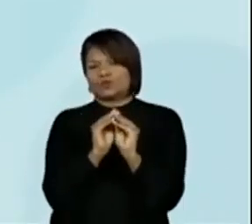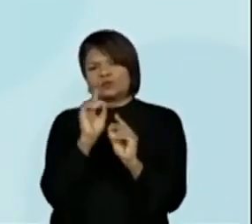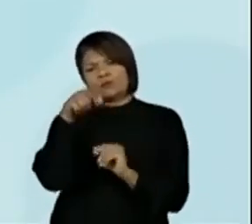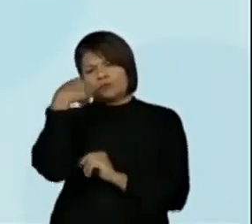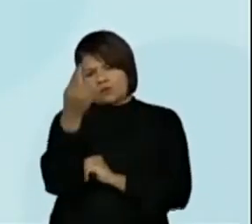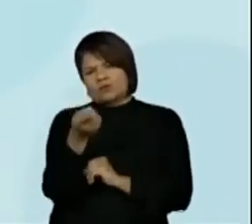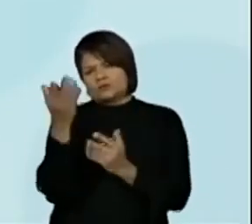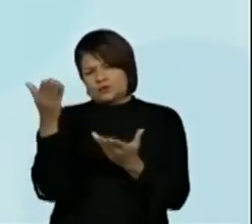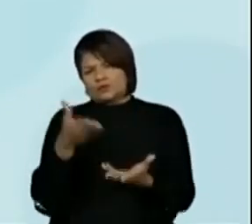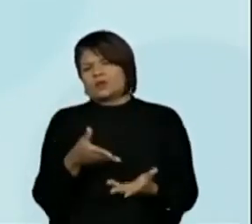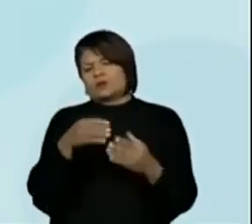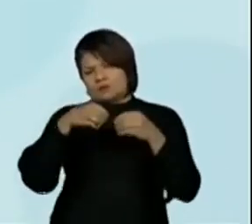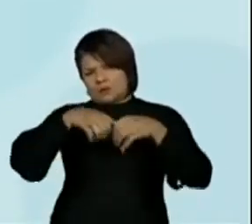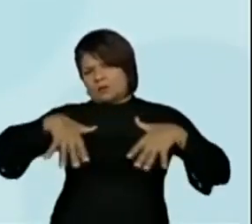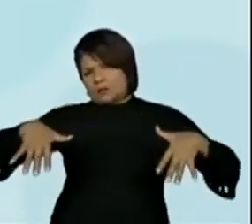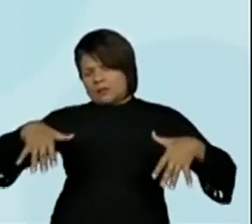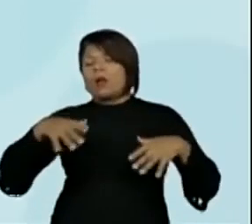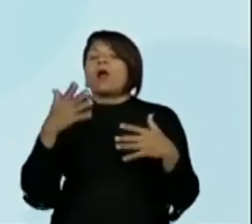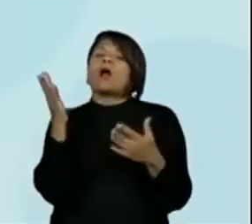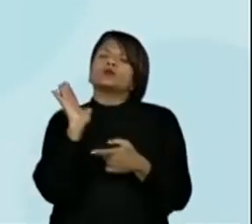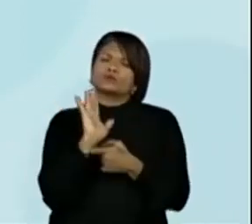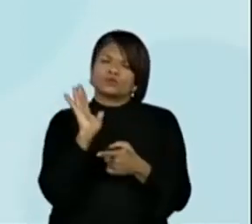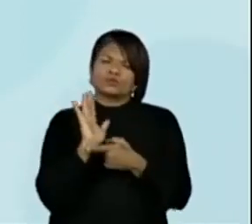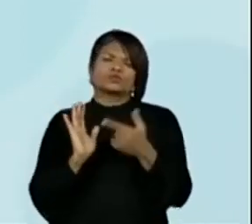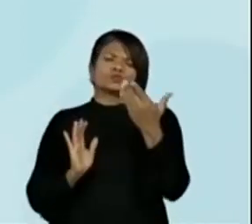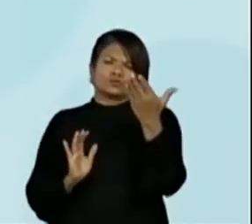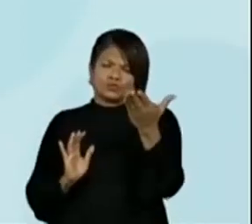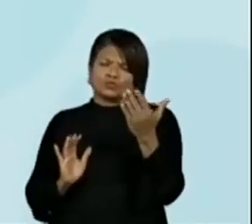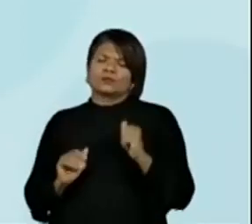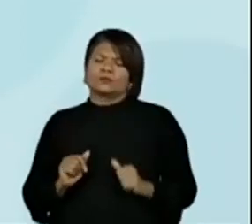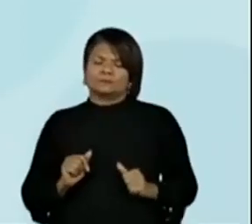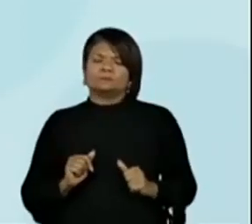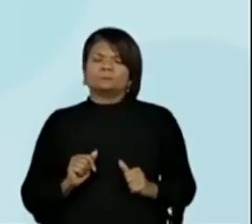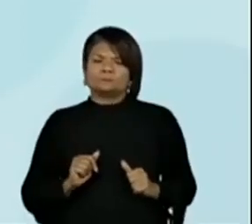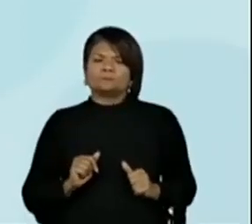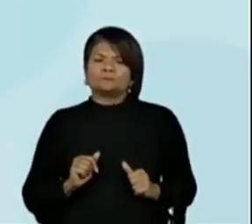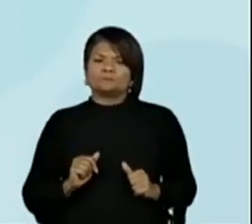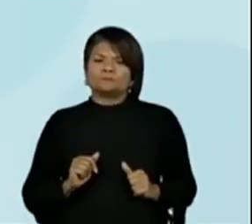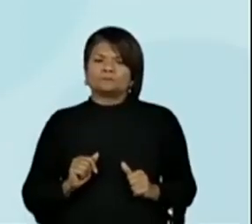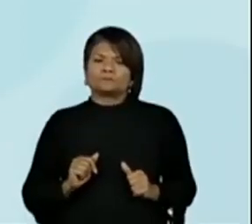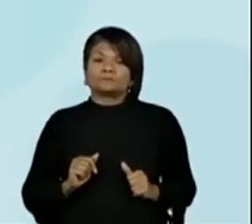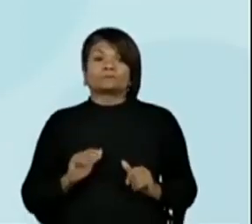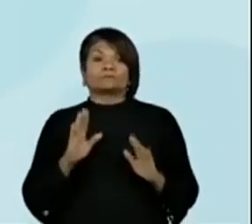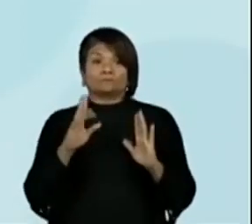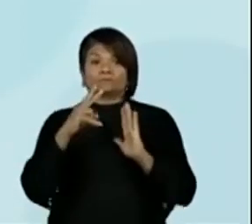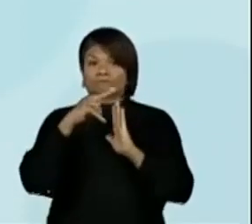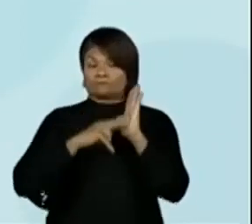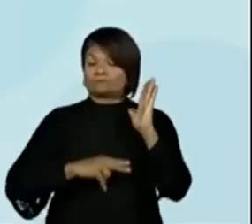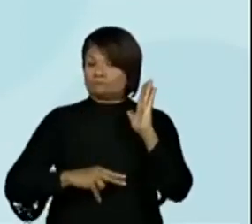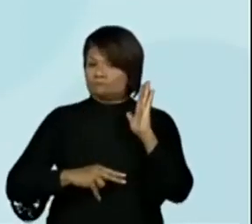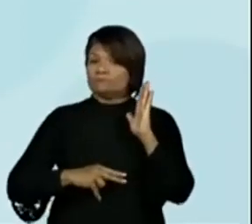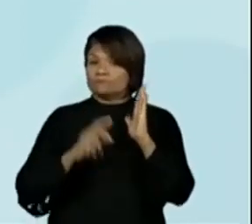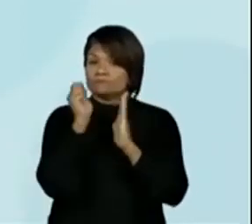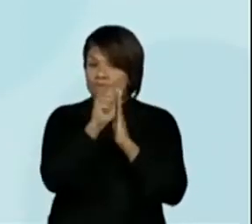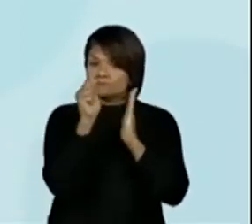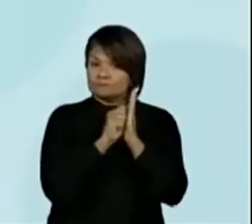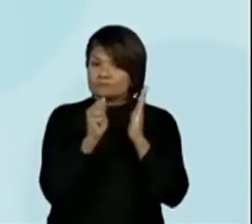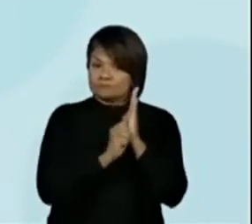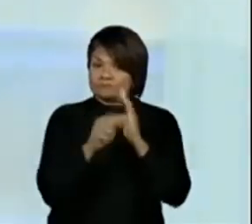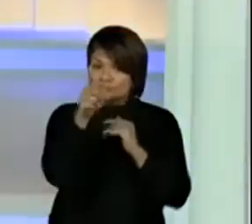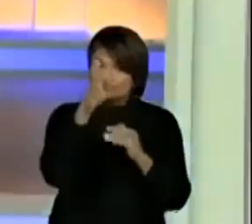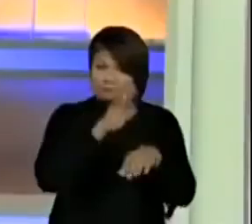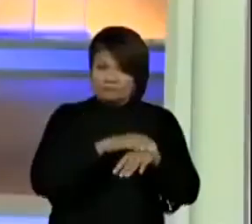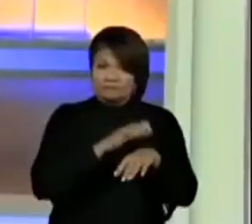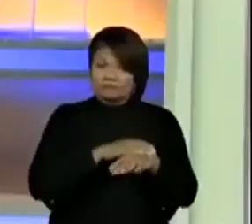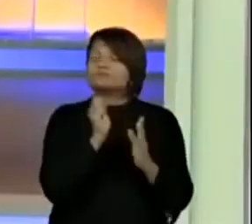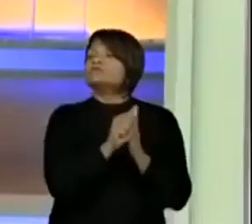numa próxima. Mapa mental ajuda muito vocês nesse processo. leia e releia as anotações que você